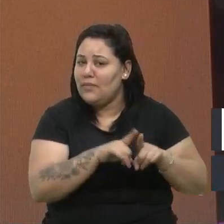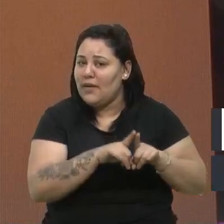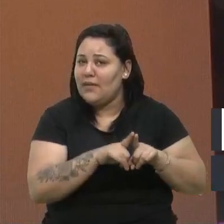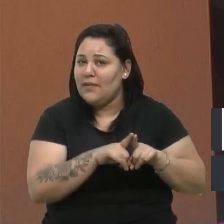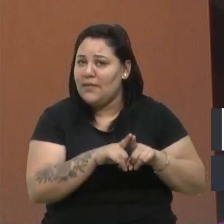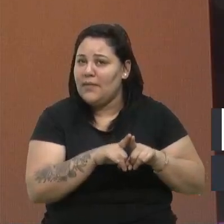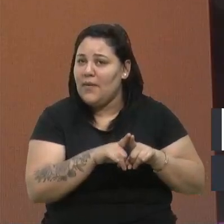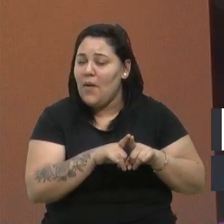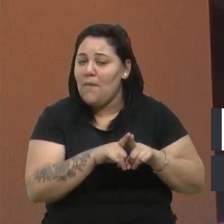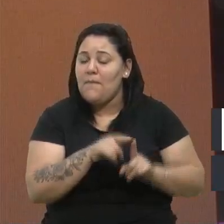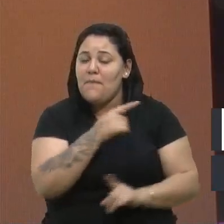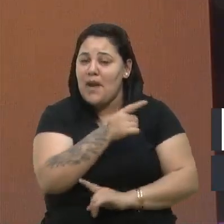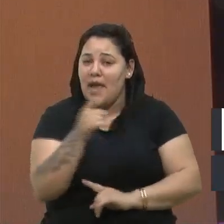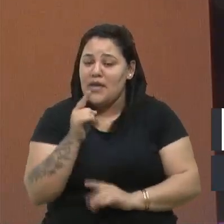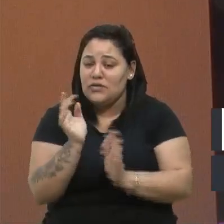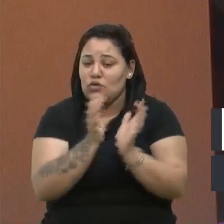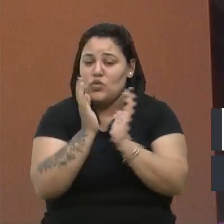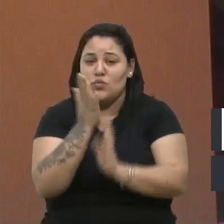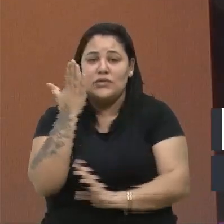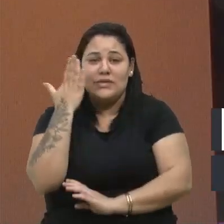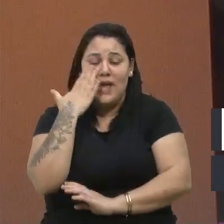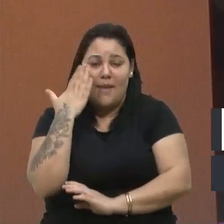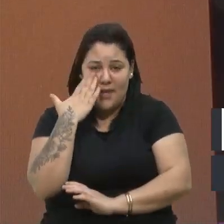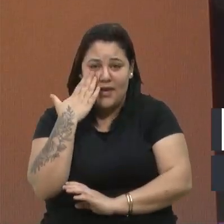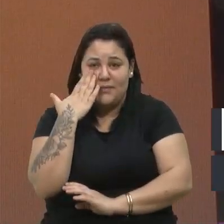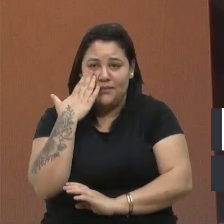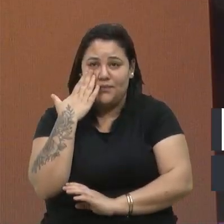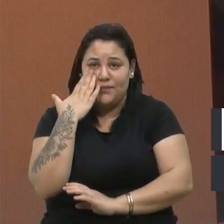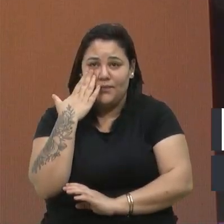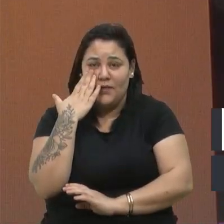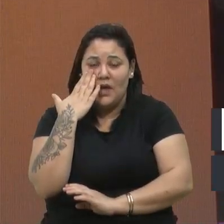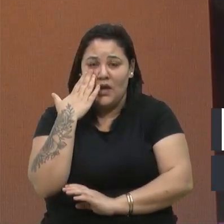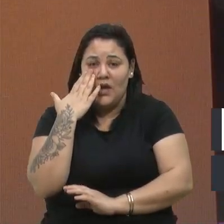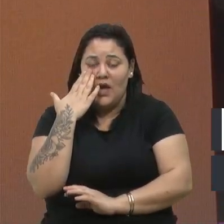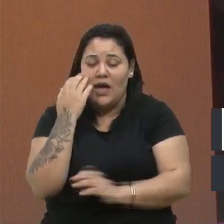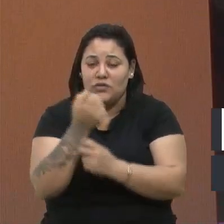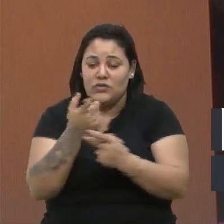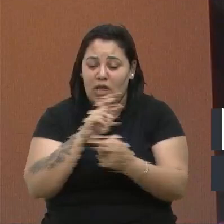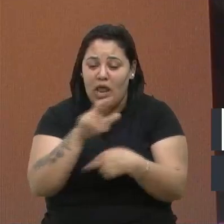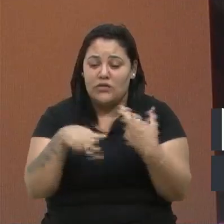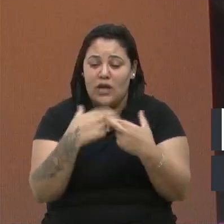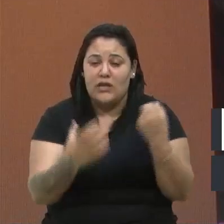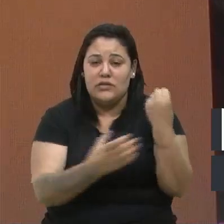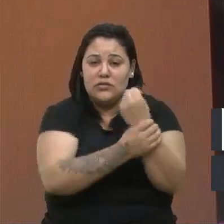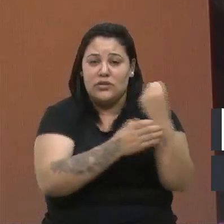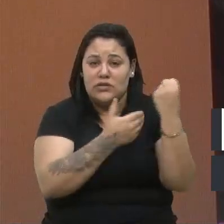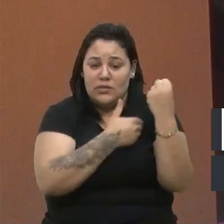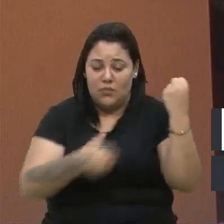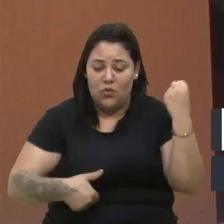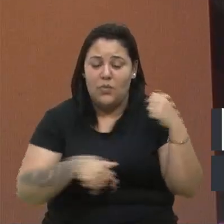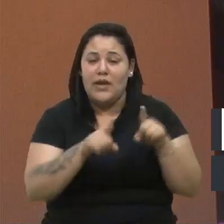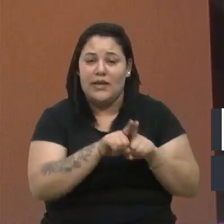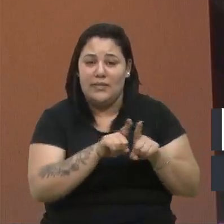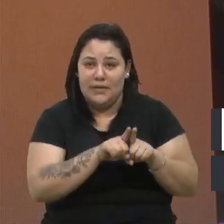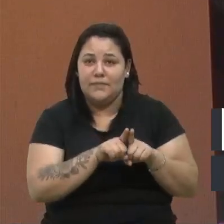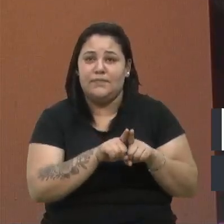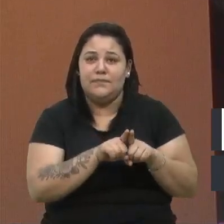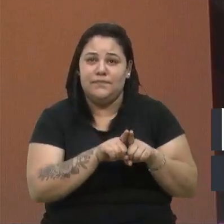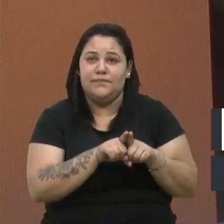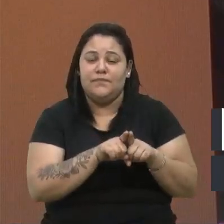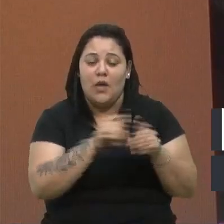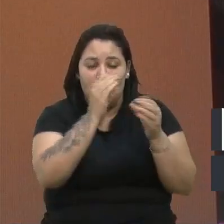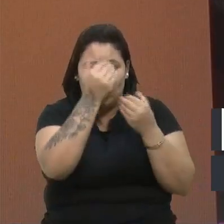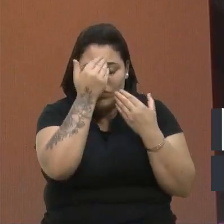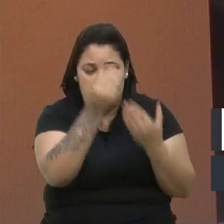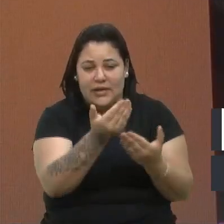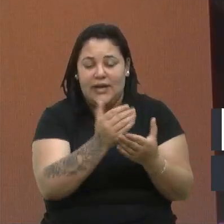consolidarem mais ainda como instituição de segurança pública em termos gerais. Uma parte, né? Vereador Alberto. Muito